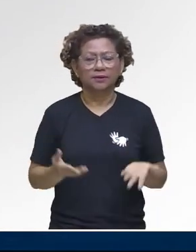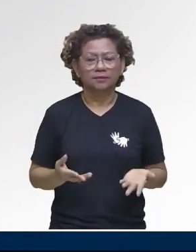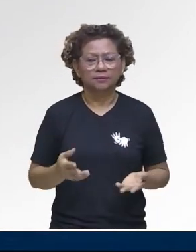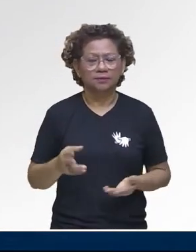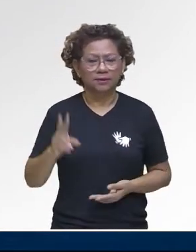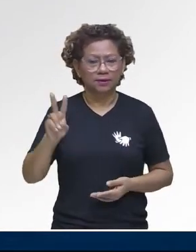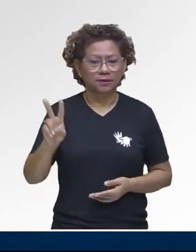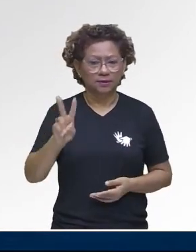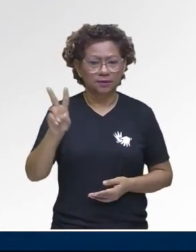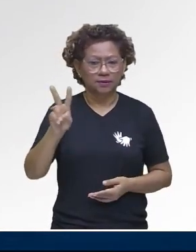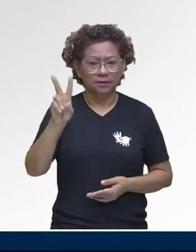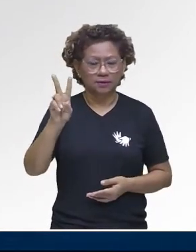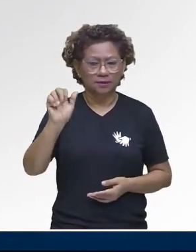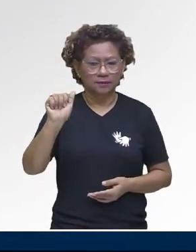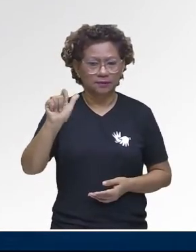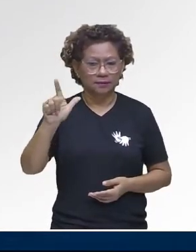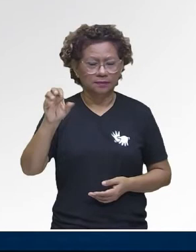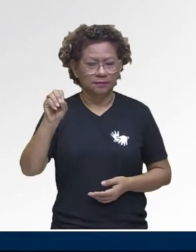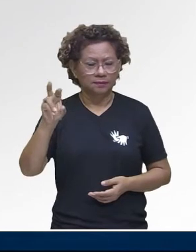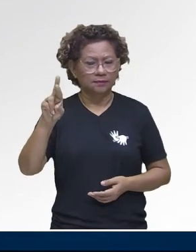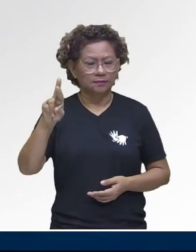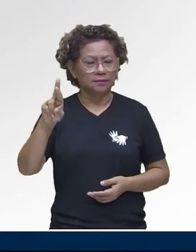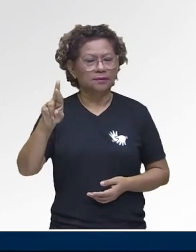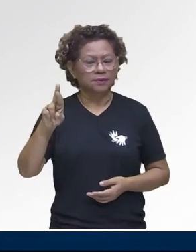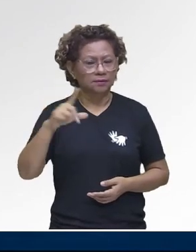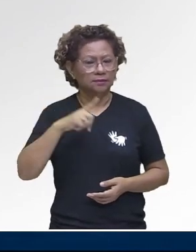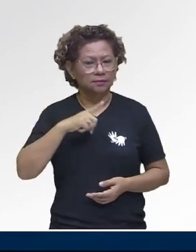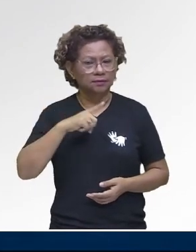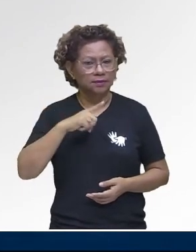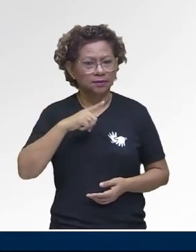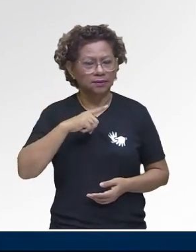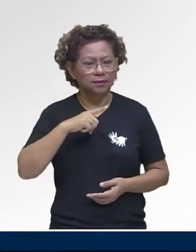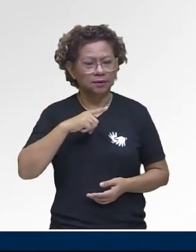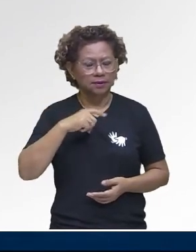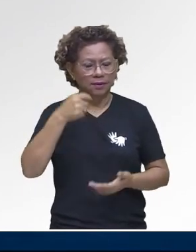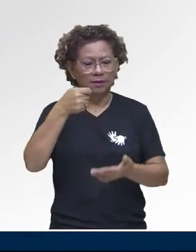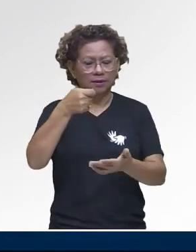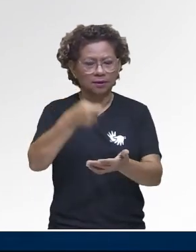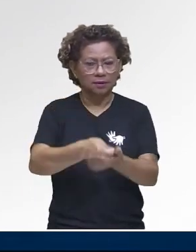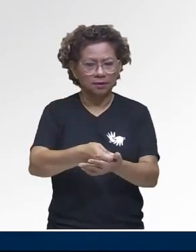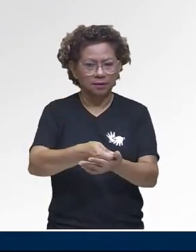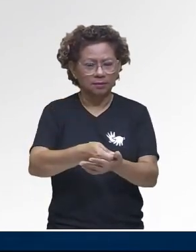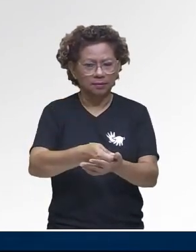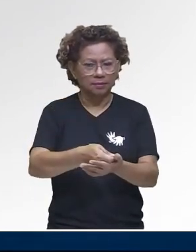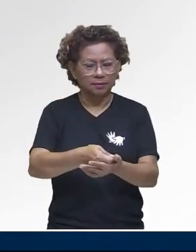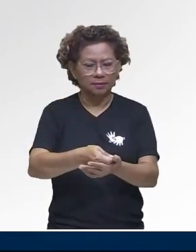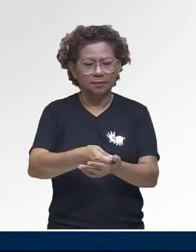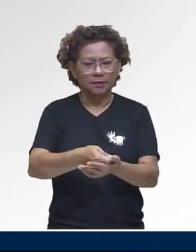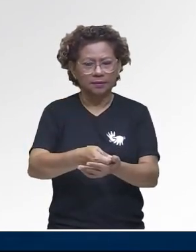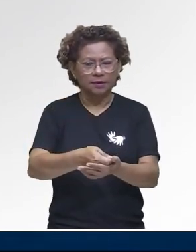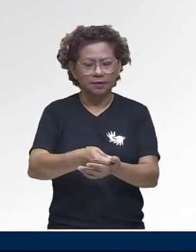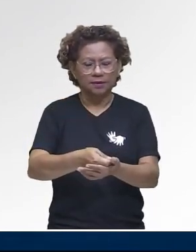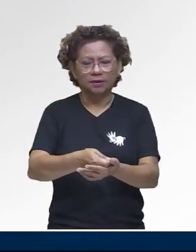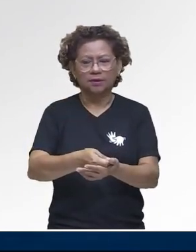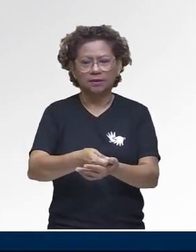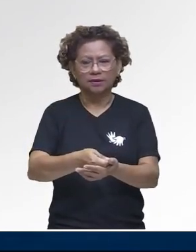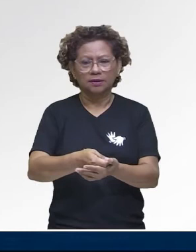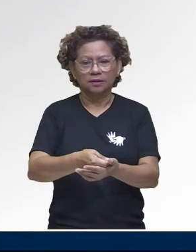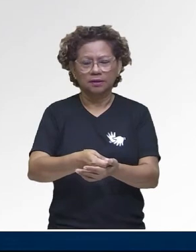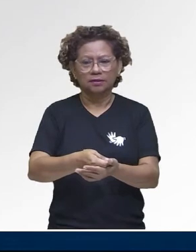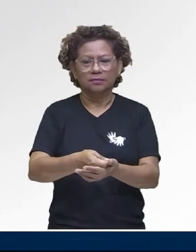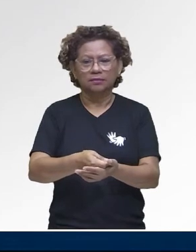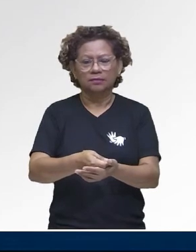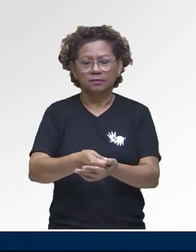vocês perceberam que a situação problema envolvia ao pagamento de uma fatura, ou seja, uma conta de água que foi dada num